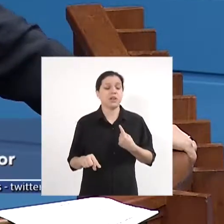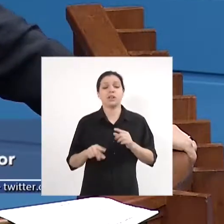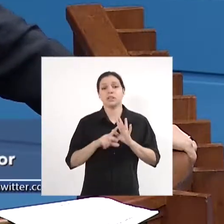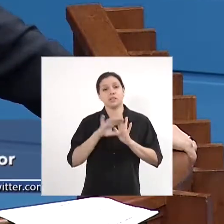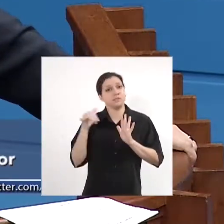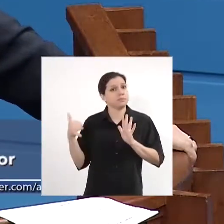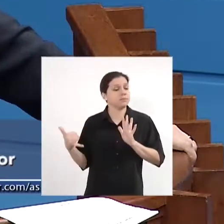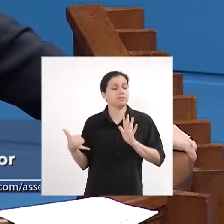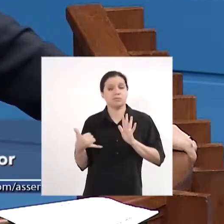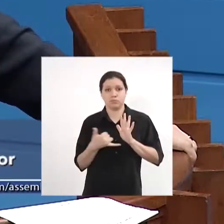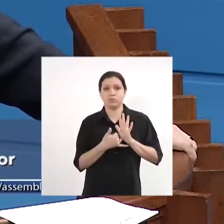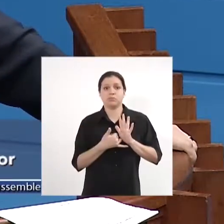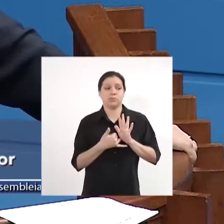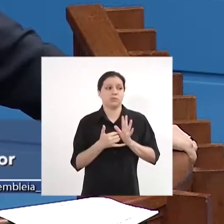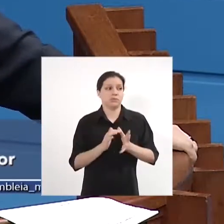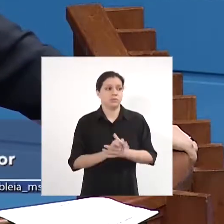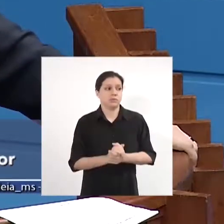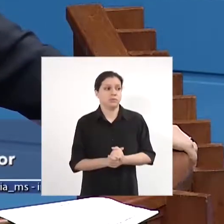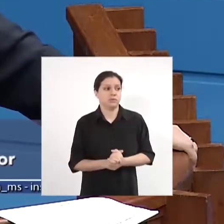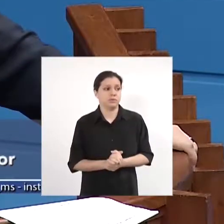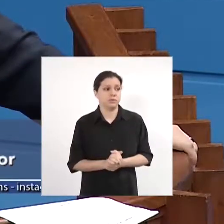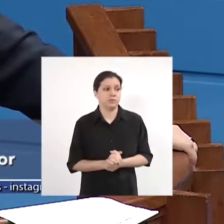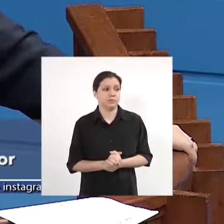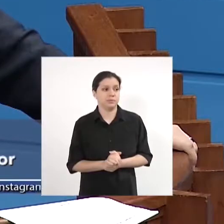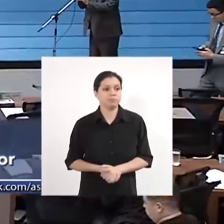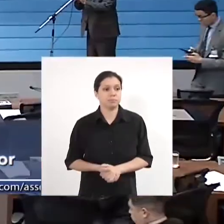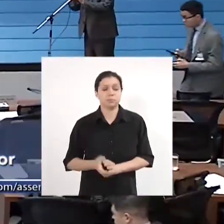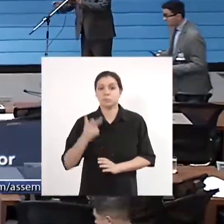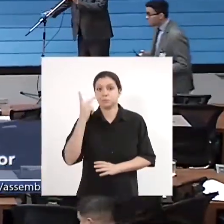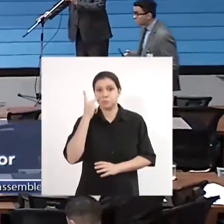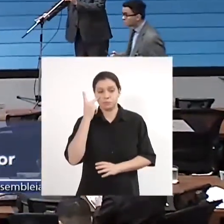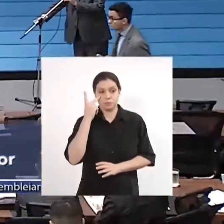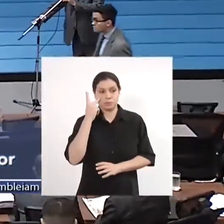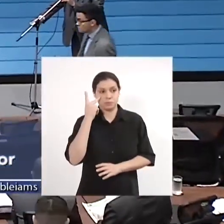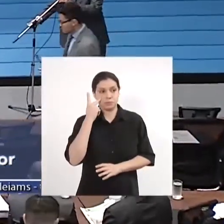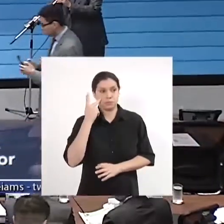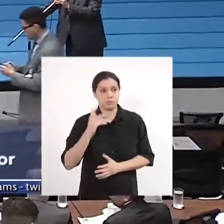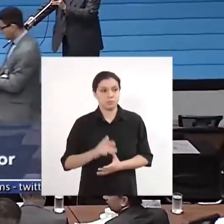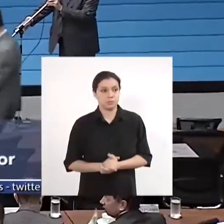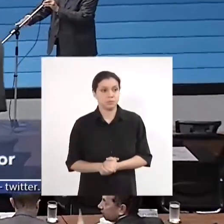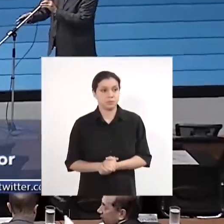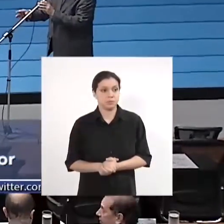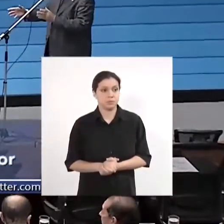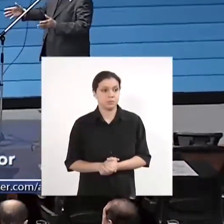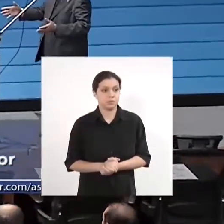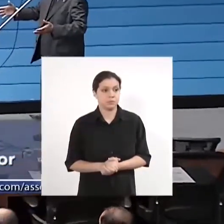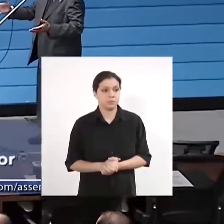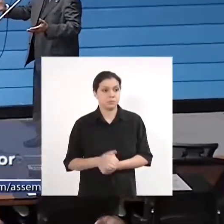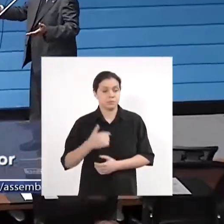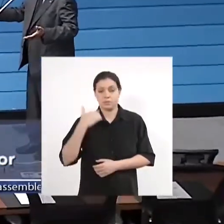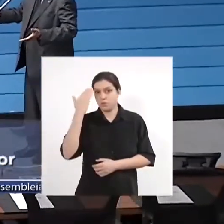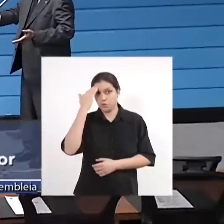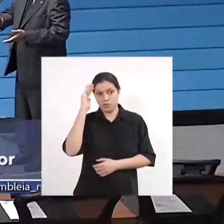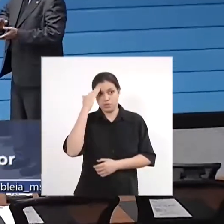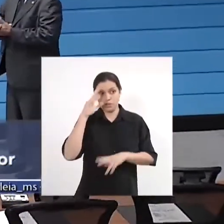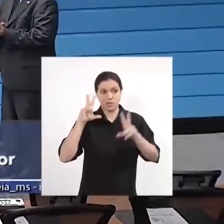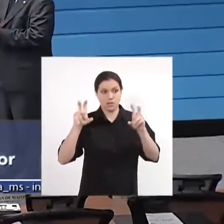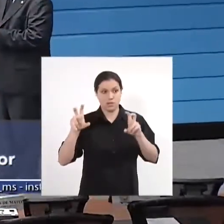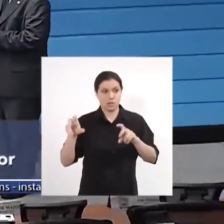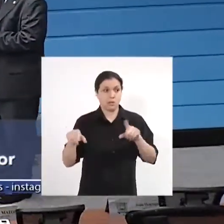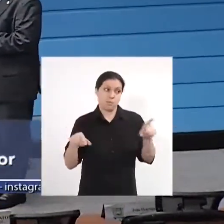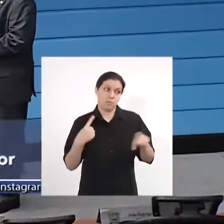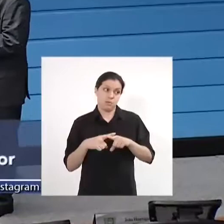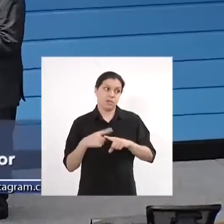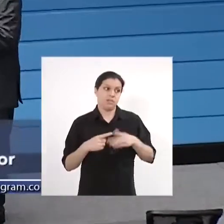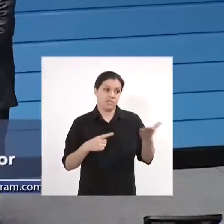à adesão da universidade a este programa. Sem entender muito do assunto, que Vossa Excelência é